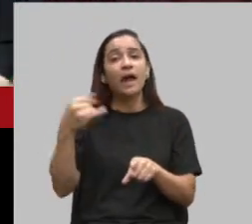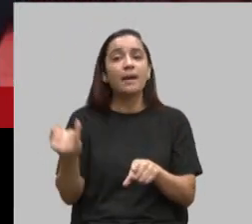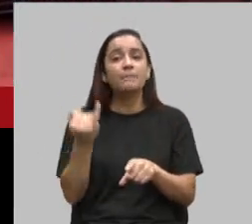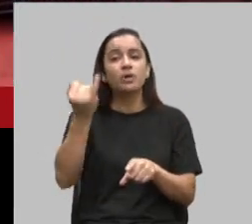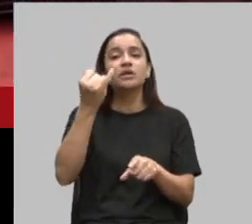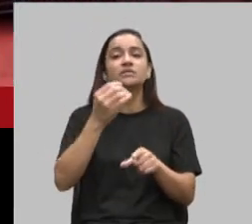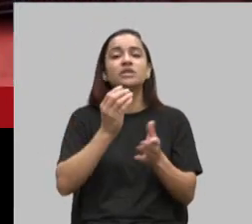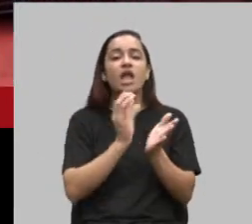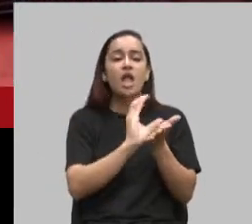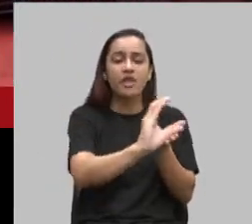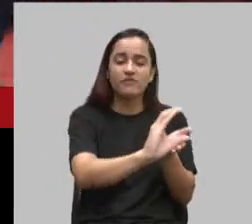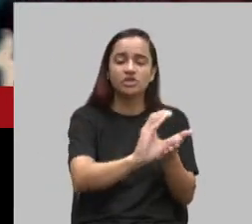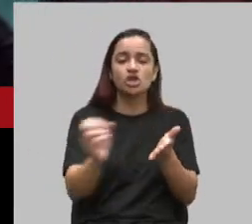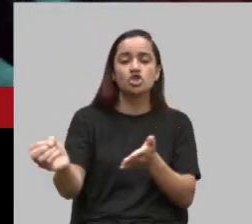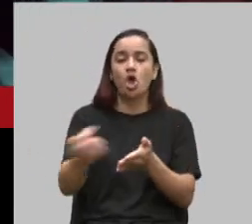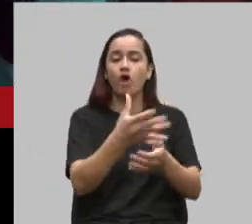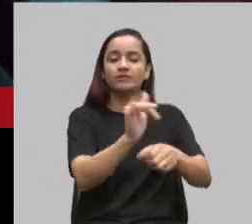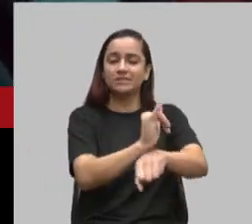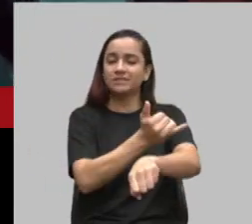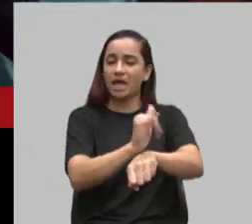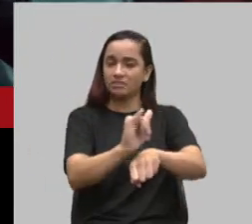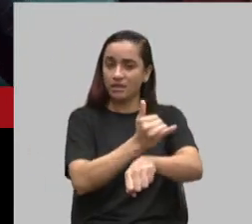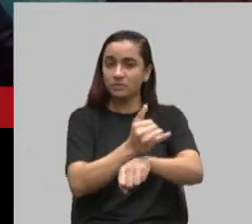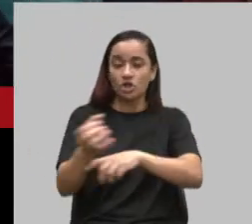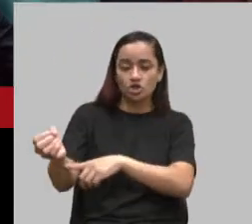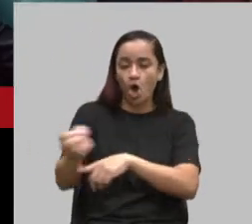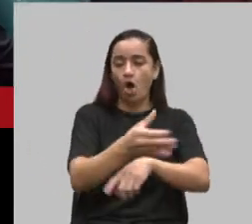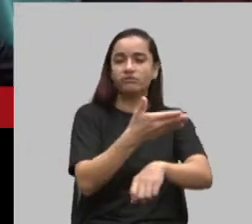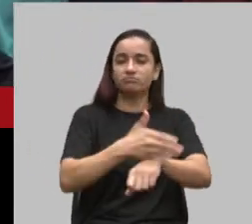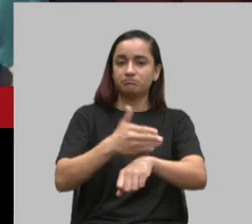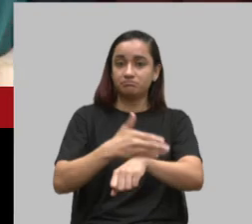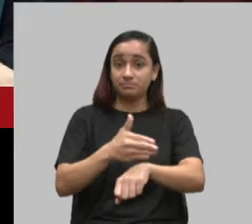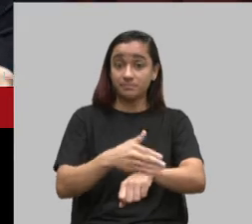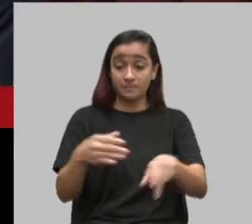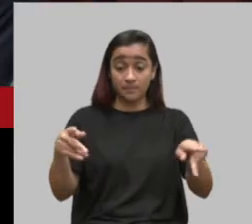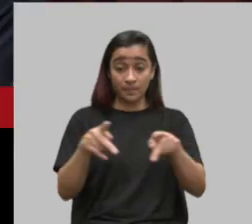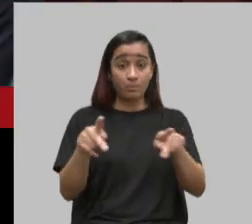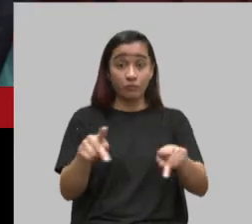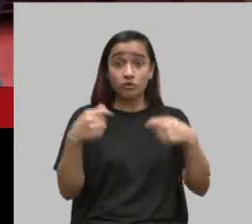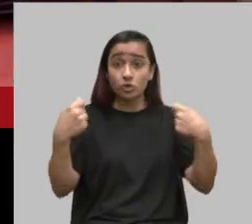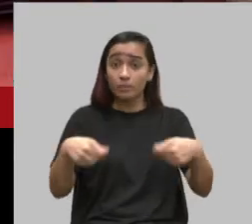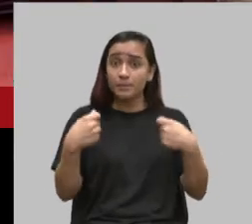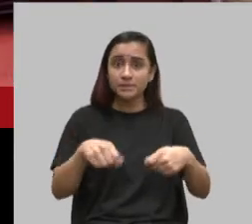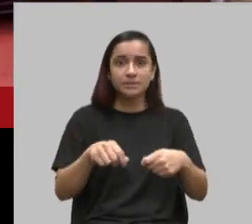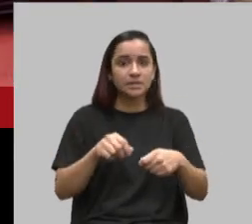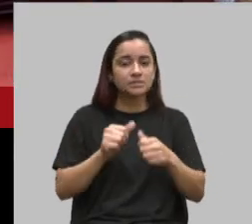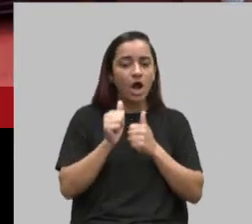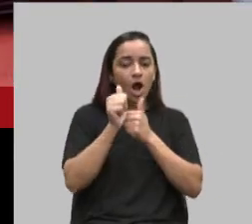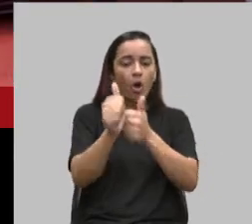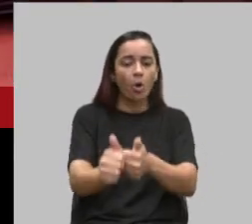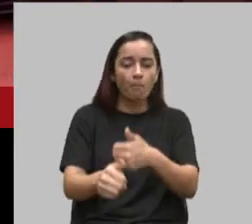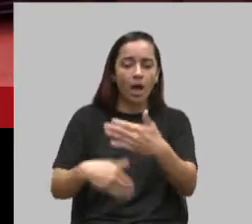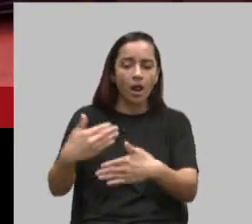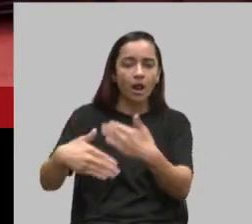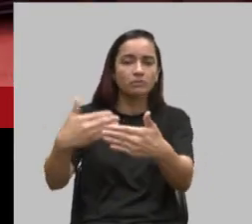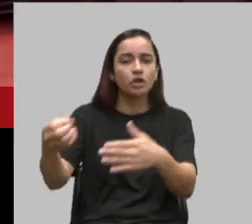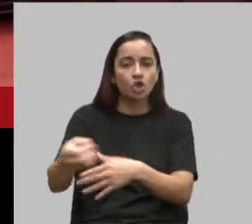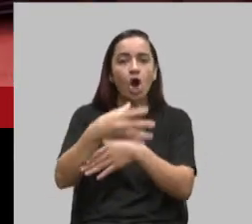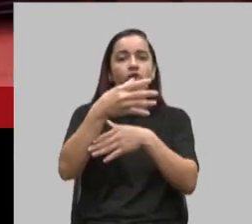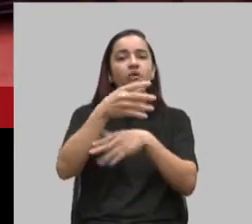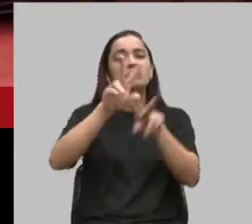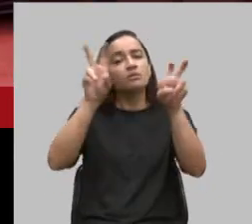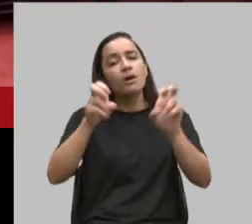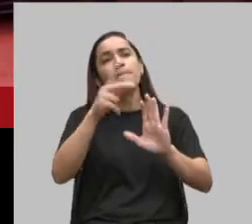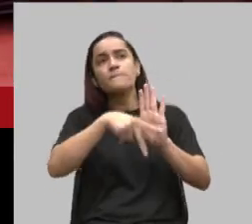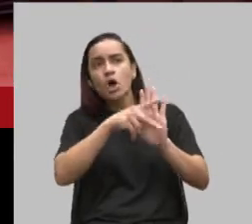práticas é necessário com que os professores possam ser constantemente atualizados através de projetos na qual não